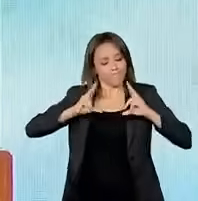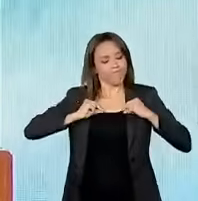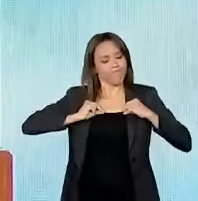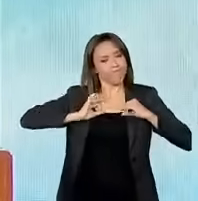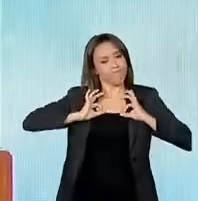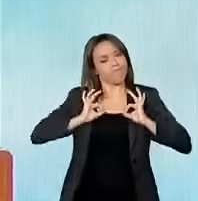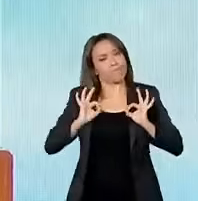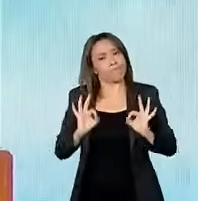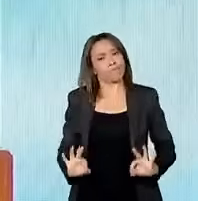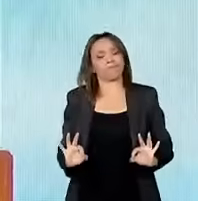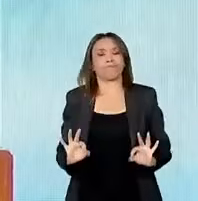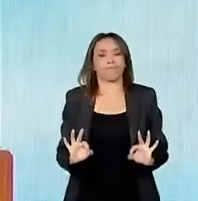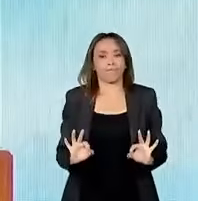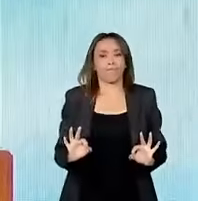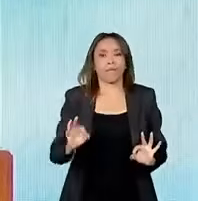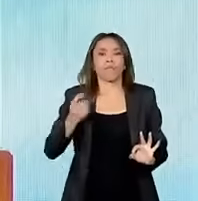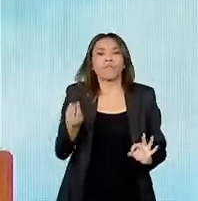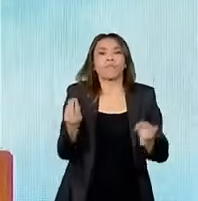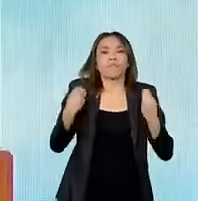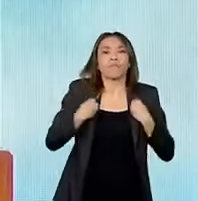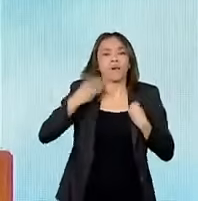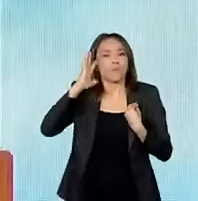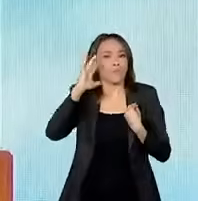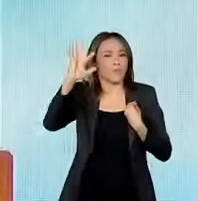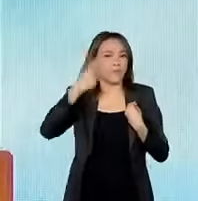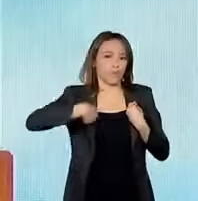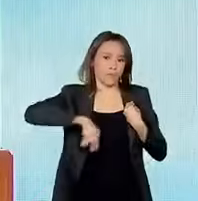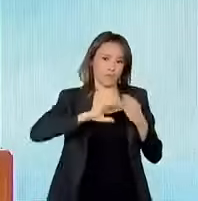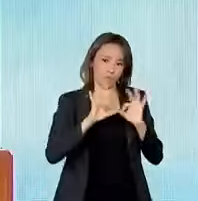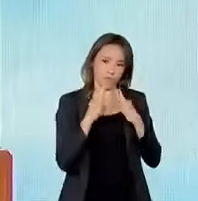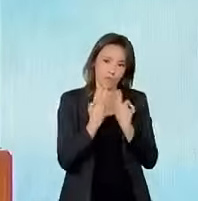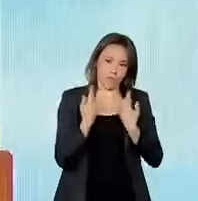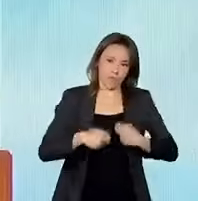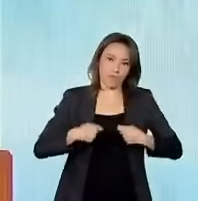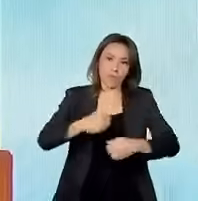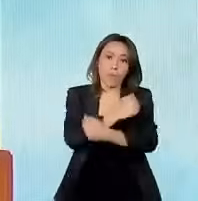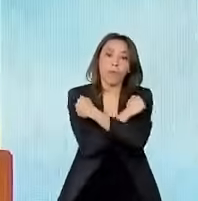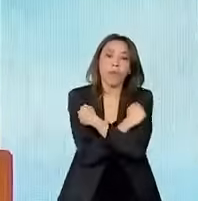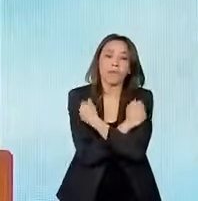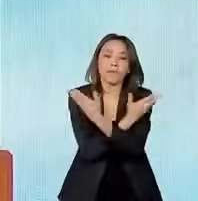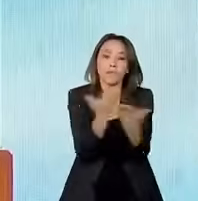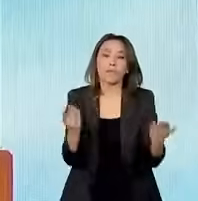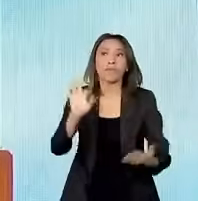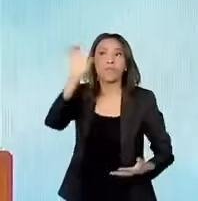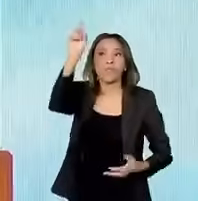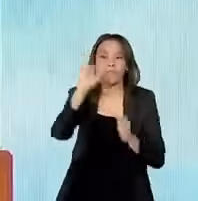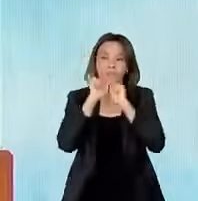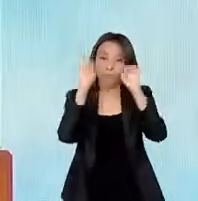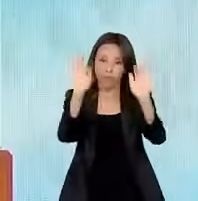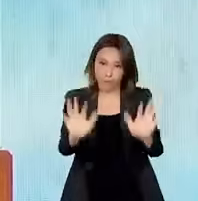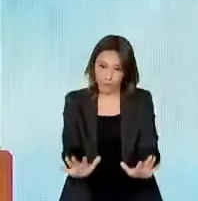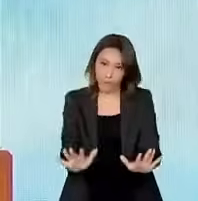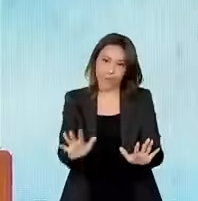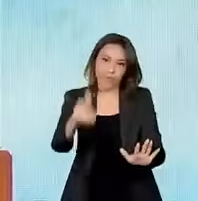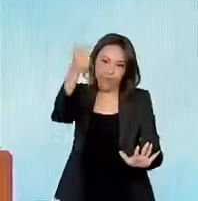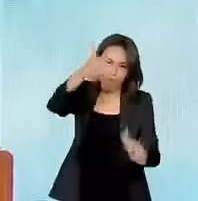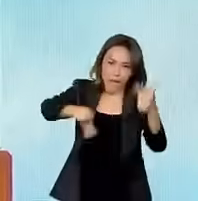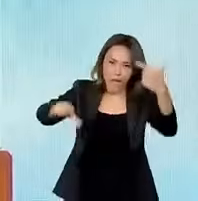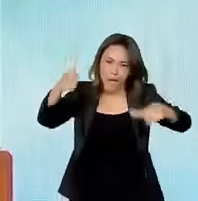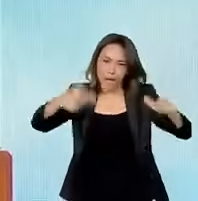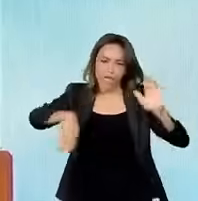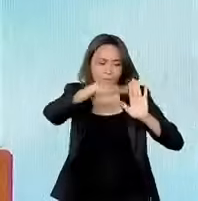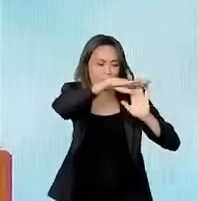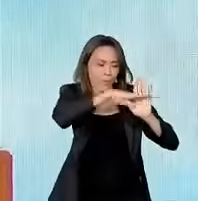o sonho que as nossas famílias precisam. Um grande abraço a todos, que Deus nos abençoe e que mais